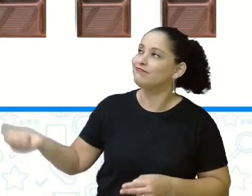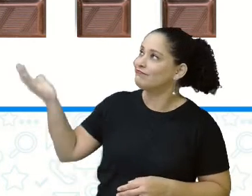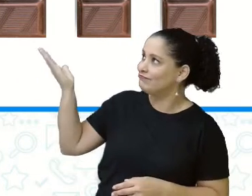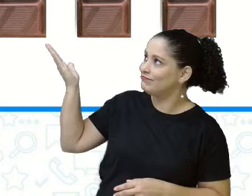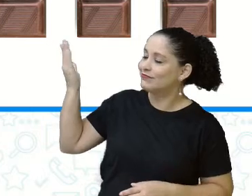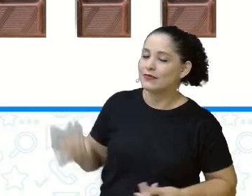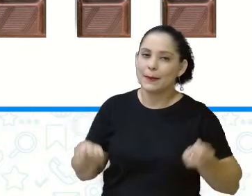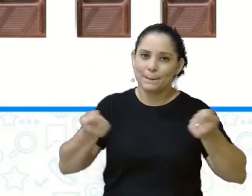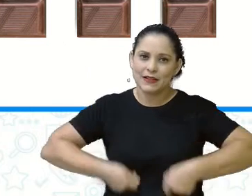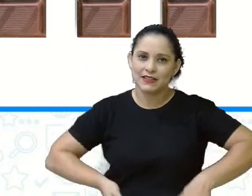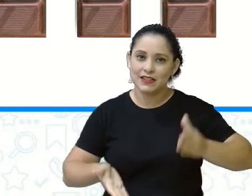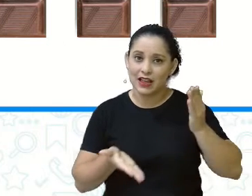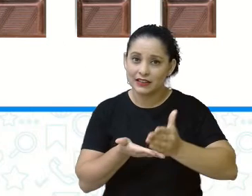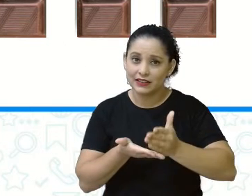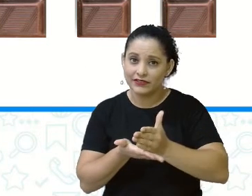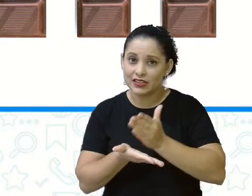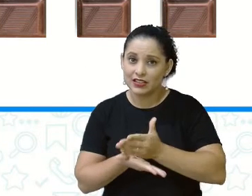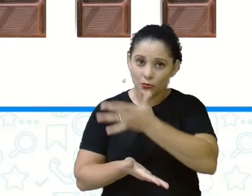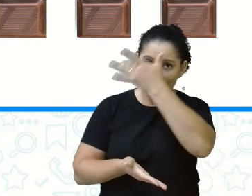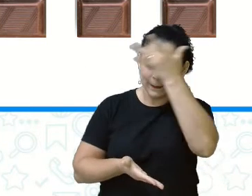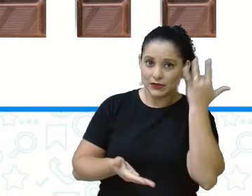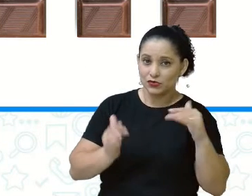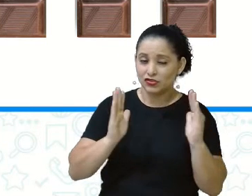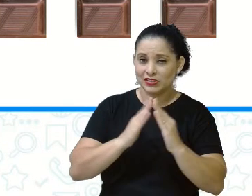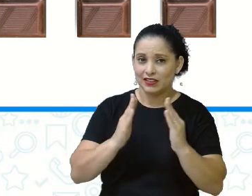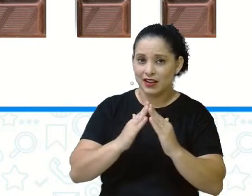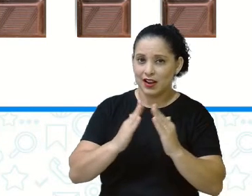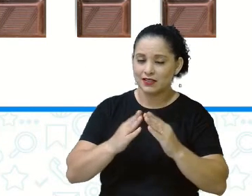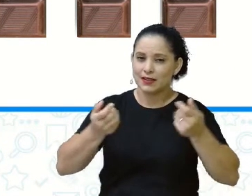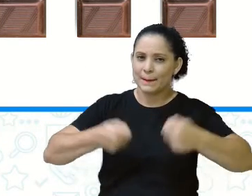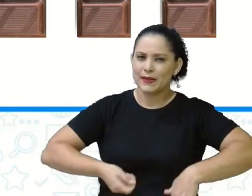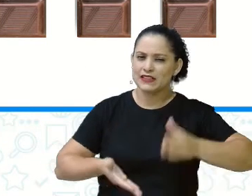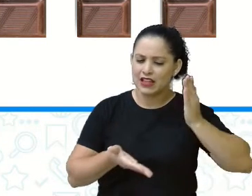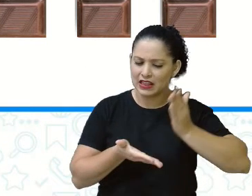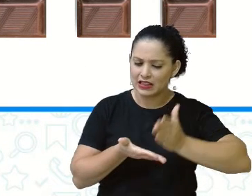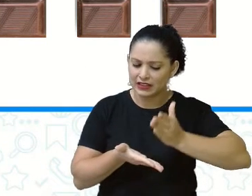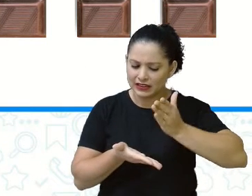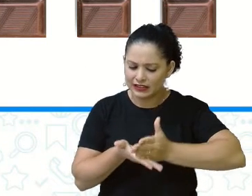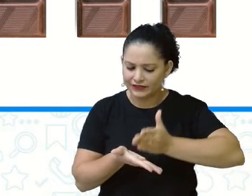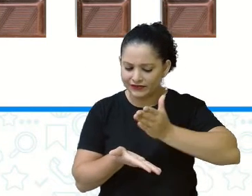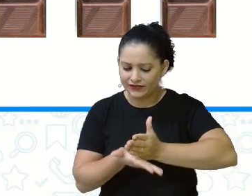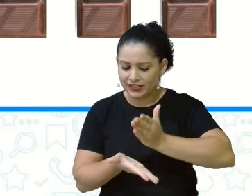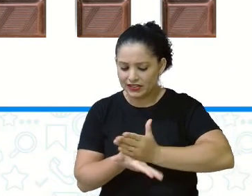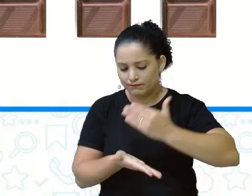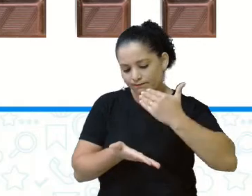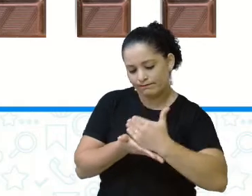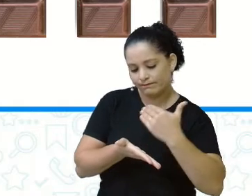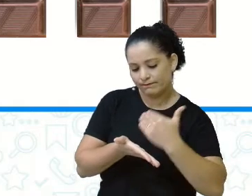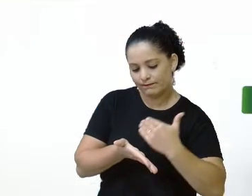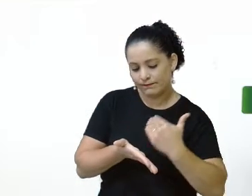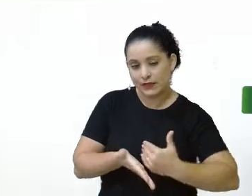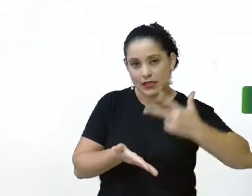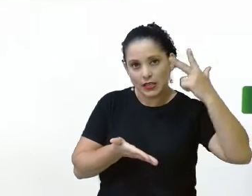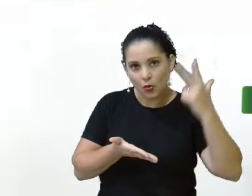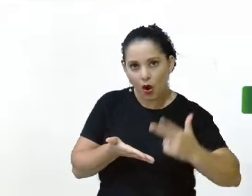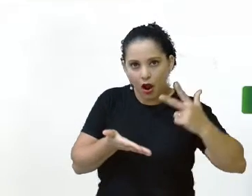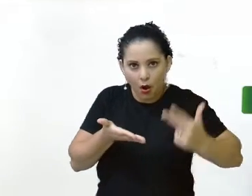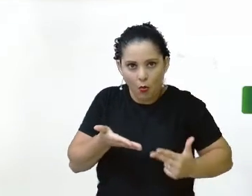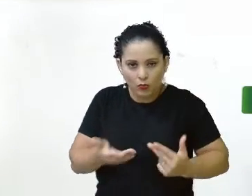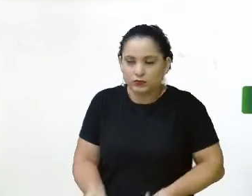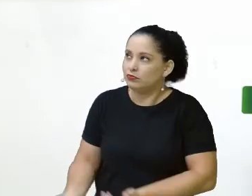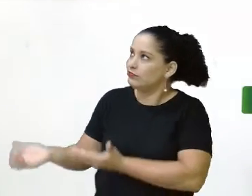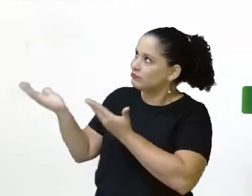pessoas da sua casa, por exemplo, essa divisão precisa ser feita em partes iguais. Como está na